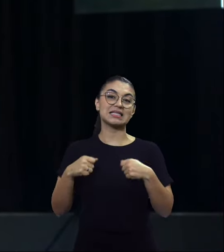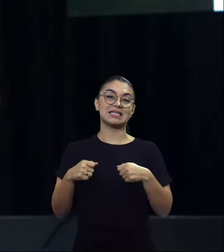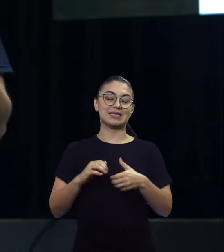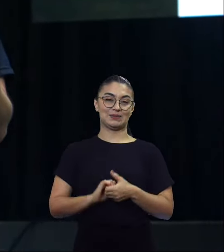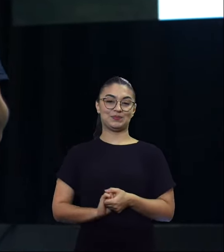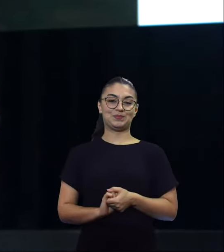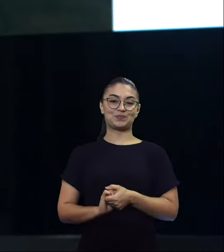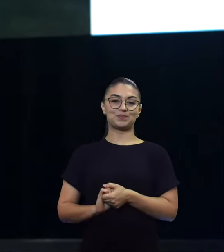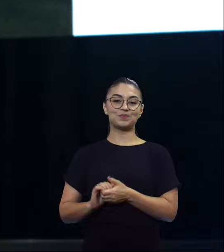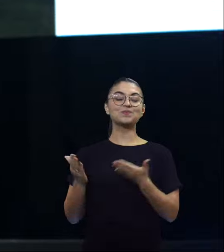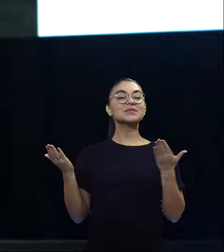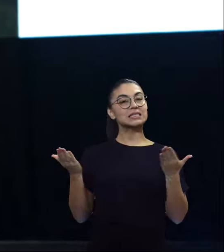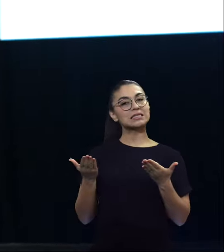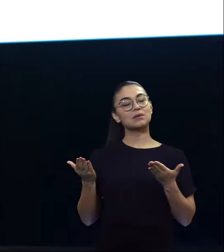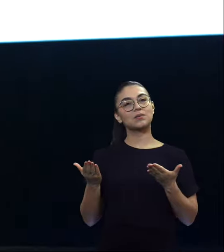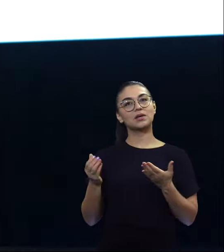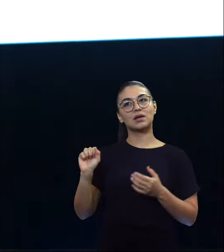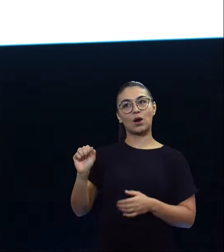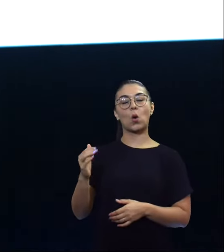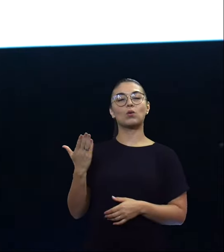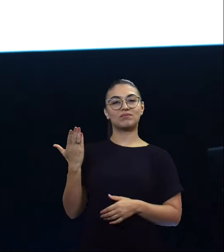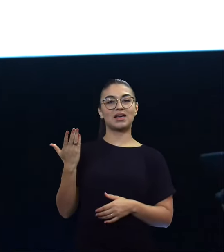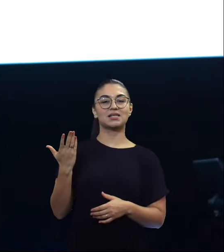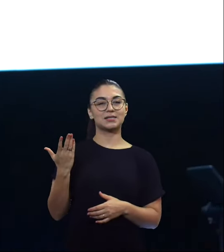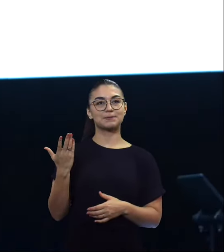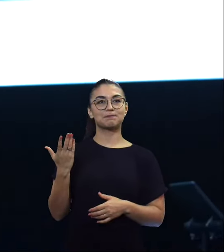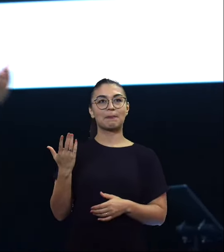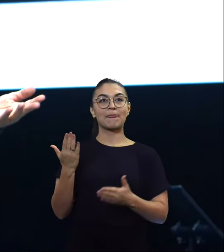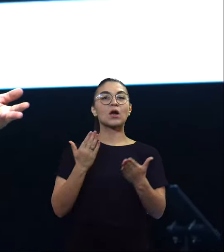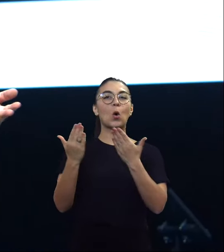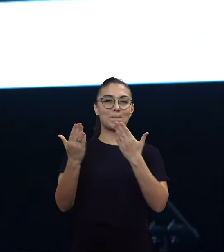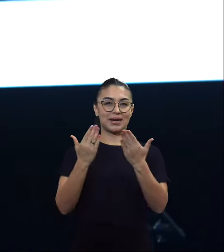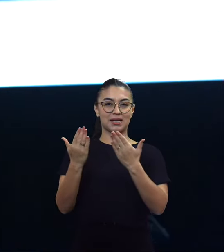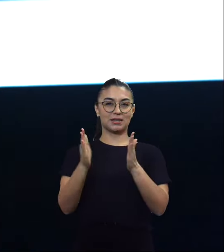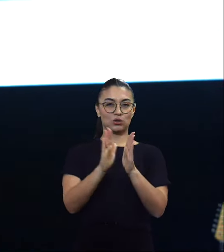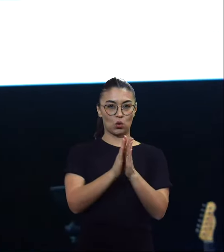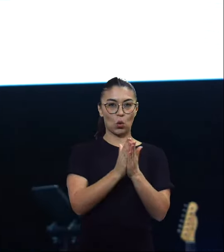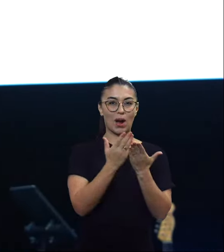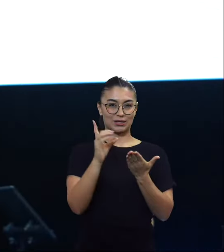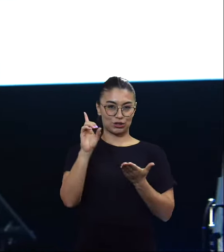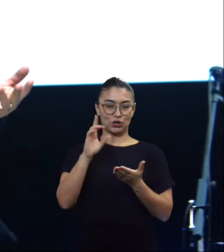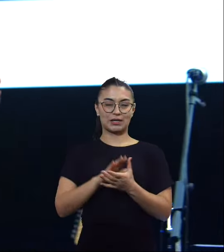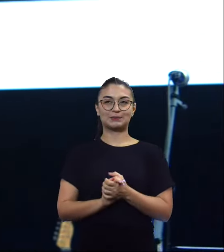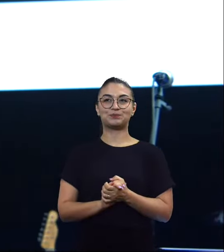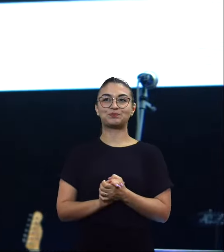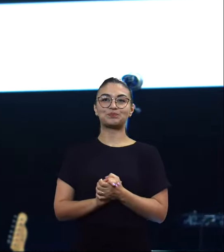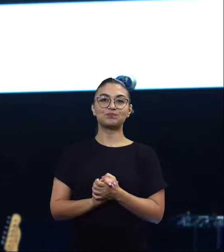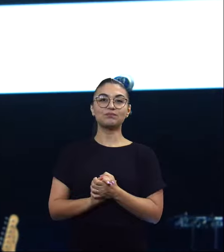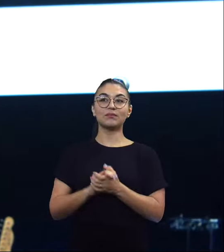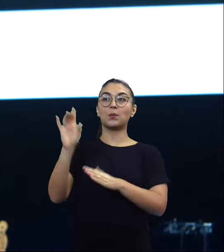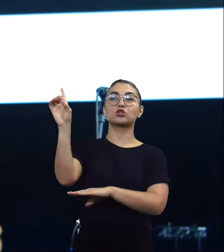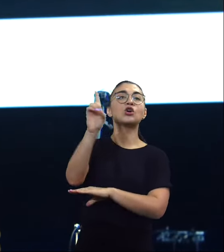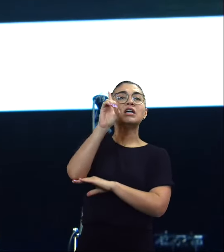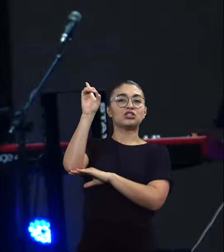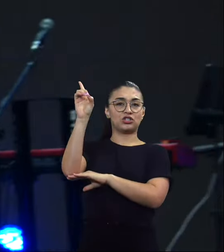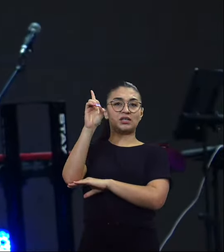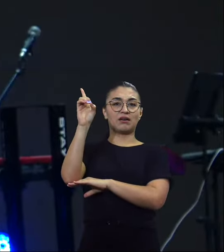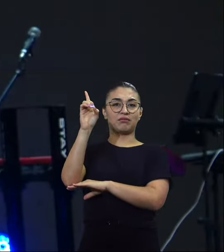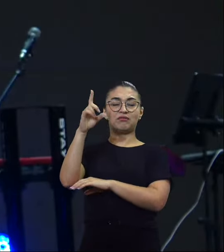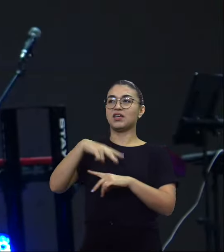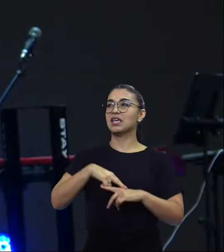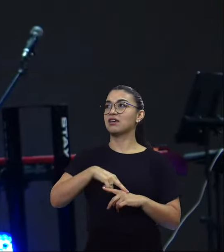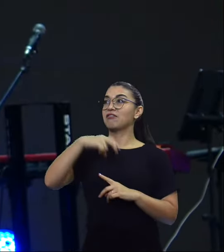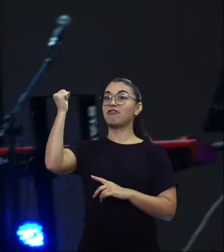porque a zebra, sabe quem são? É o povo de Israel. A zebra é o pequeno Davi vencendo Golias. A zebra são os 2 discípulos